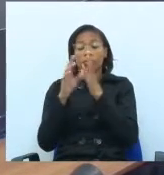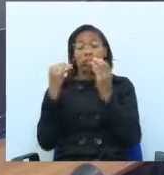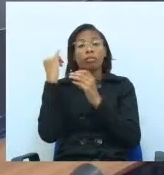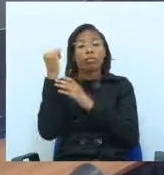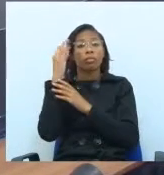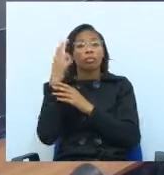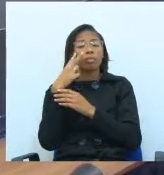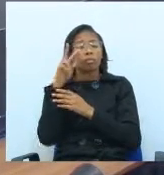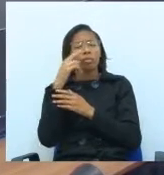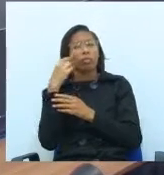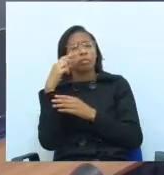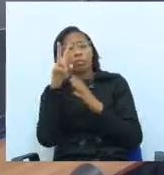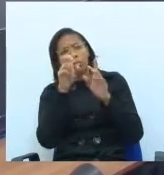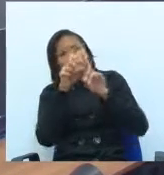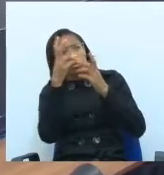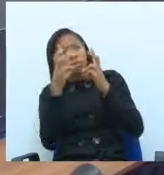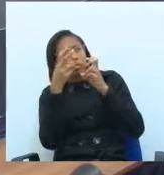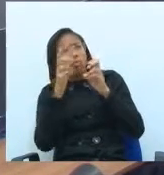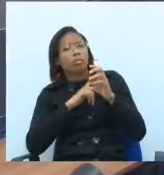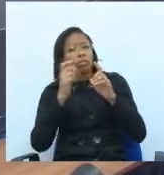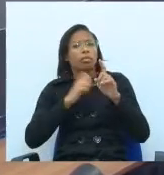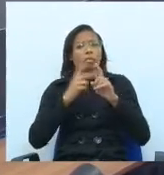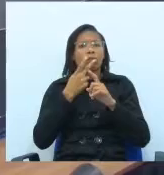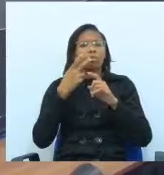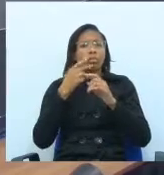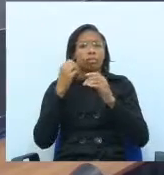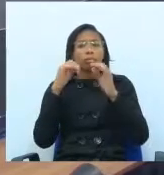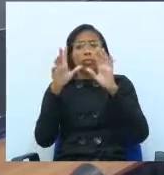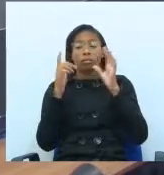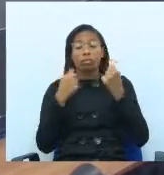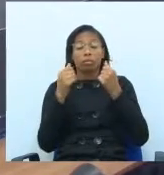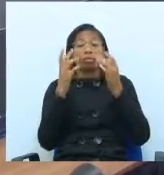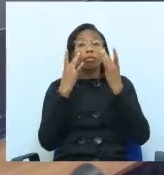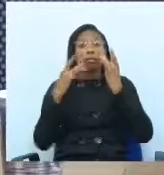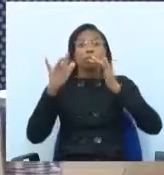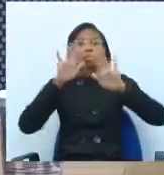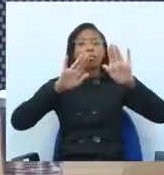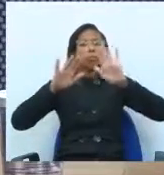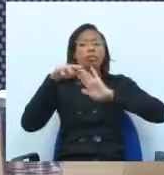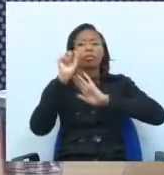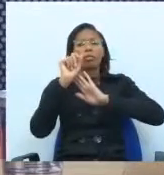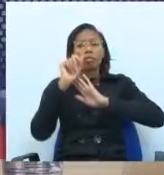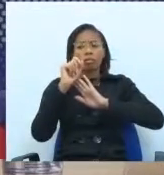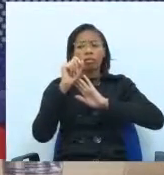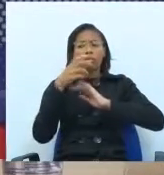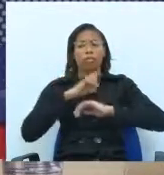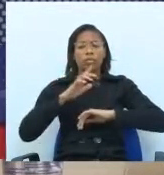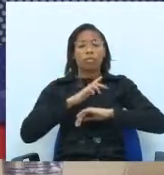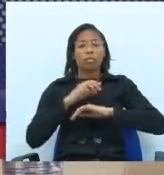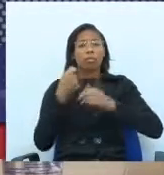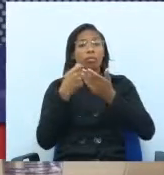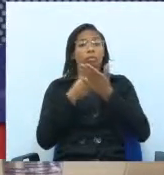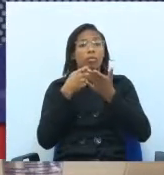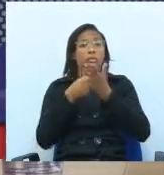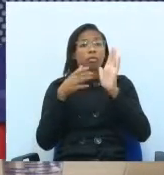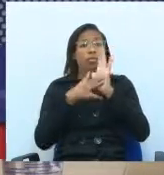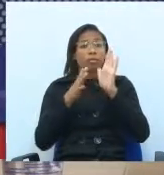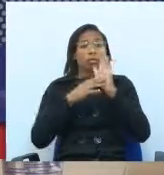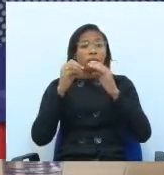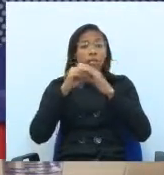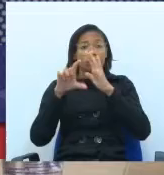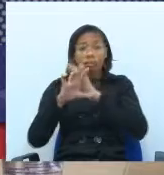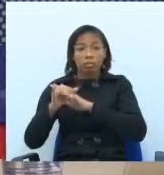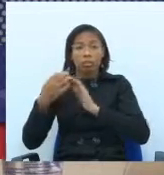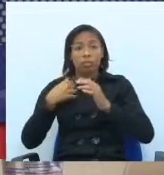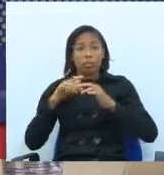quando a gente olha lá, a gente está no que eles chamam de regime de alerta. Regime de alerta, você não tem nenhuma exigência formal em termos de lei